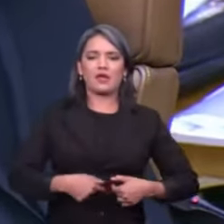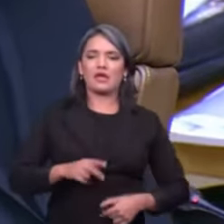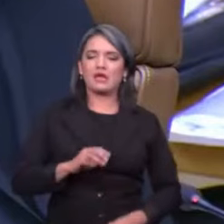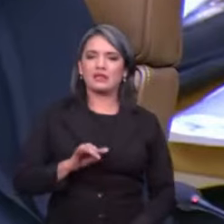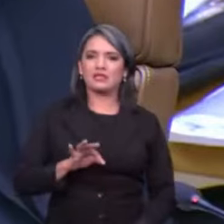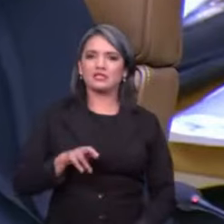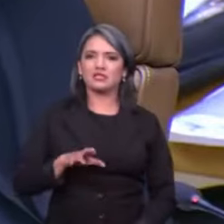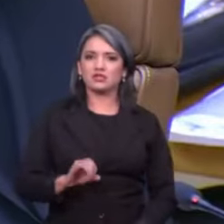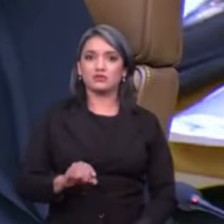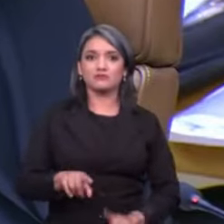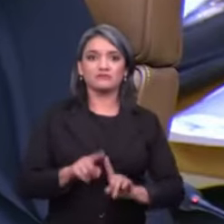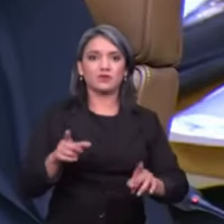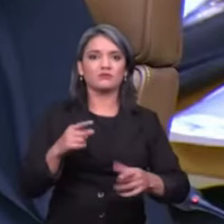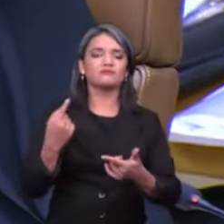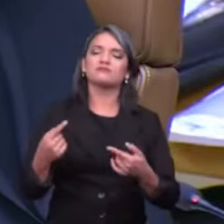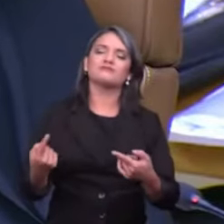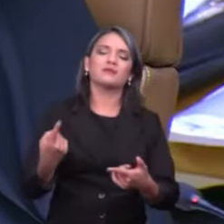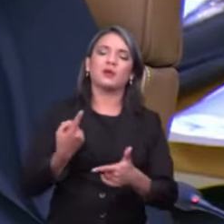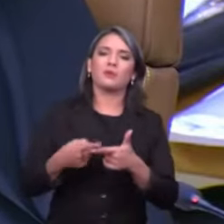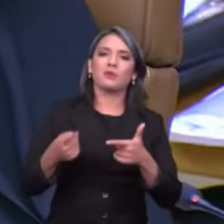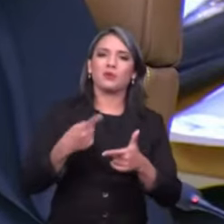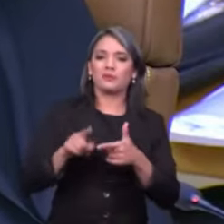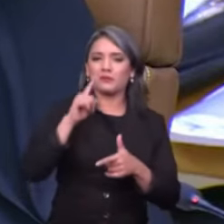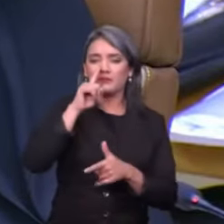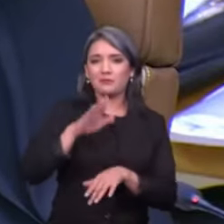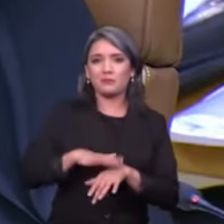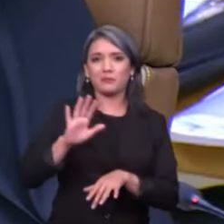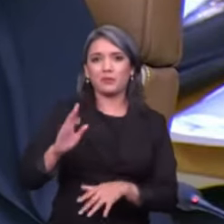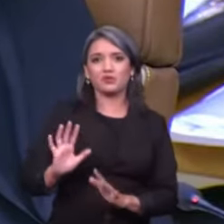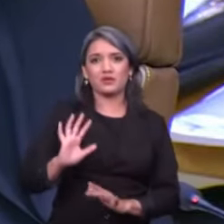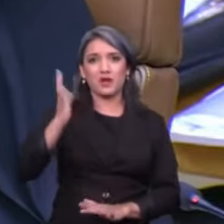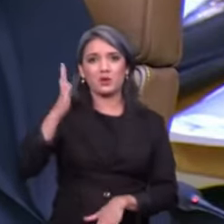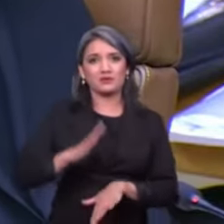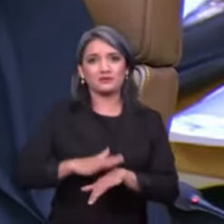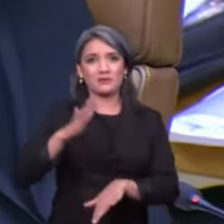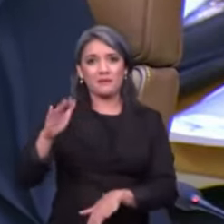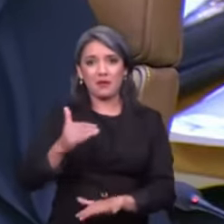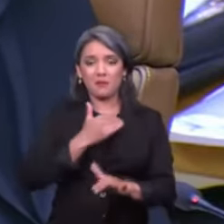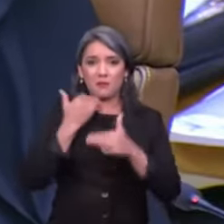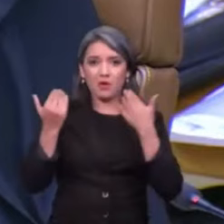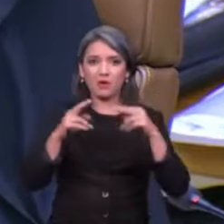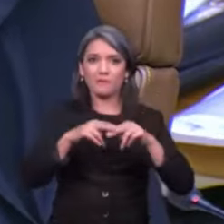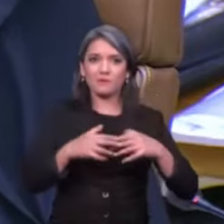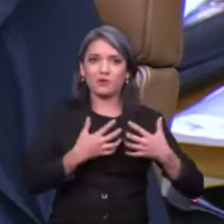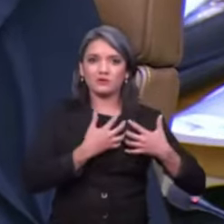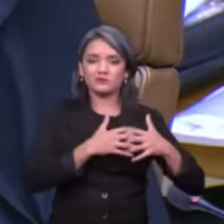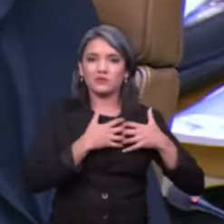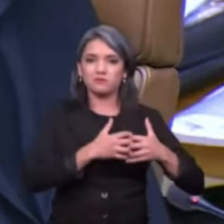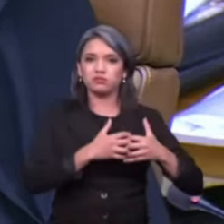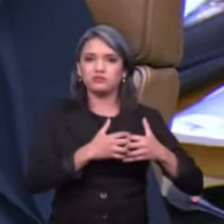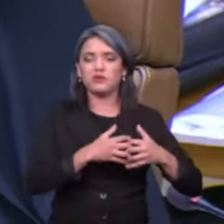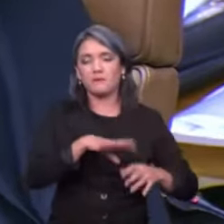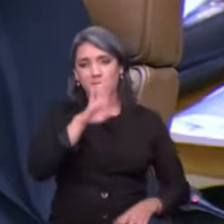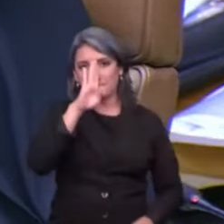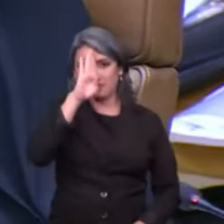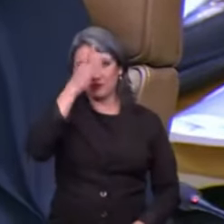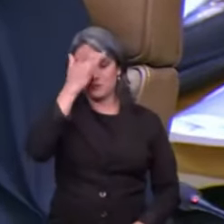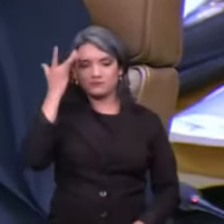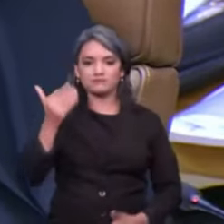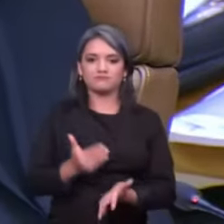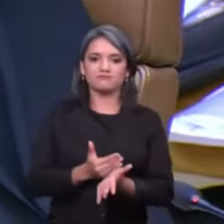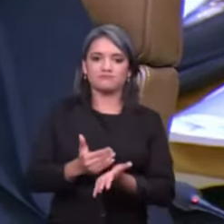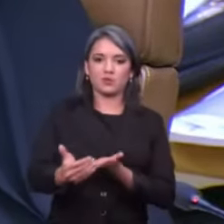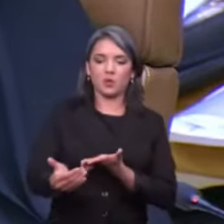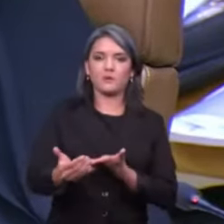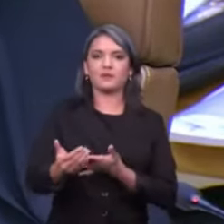estando significativamente associado a um risco aumentado de mortalidade por doença cardiovascular, especialmente entre aqueles que iniciaram seu uso antes